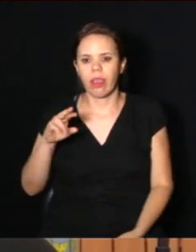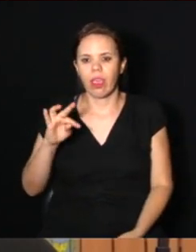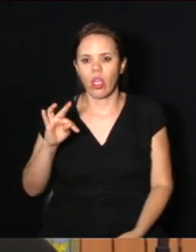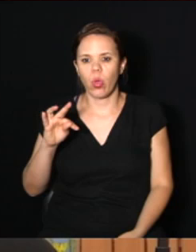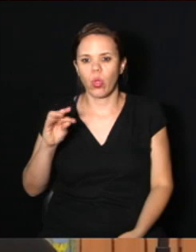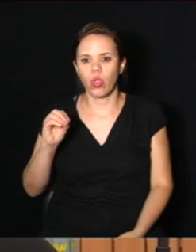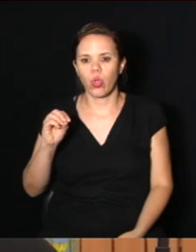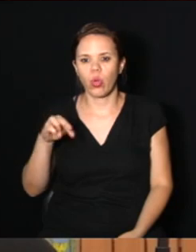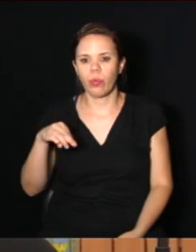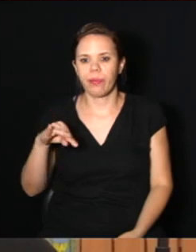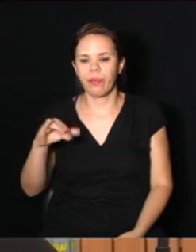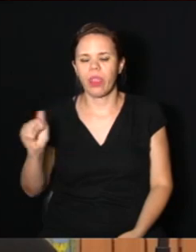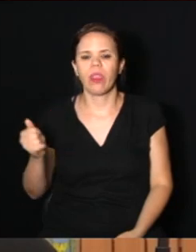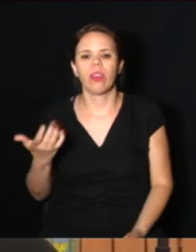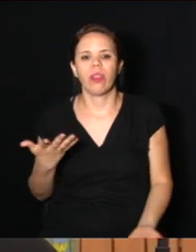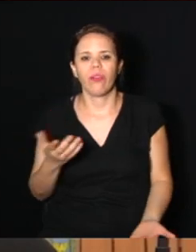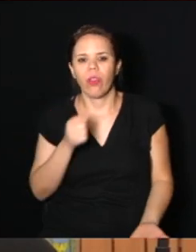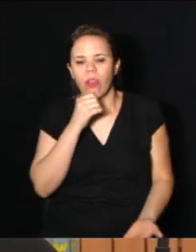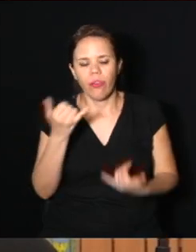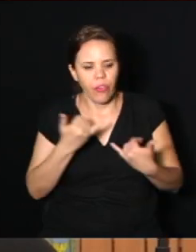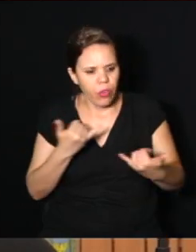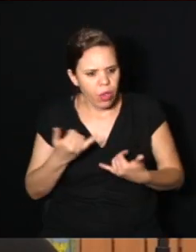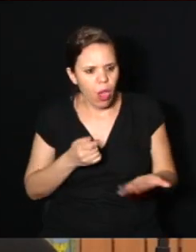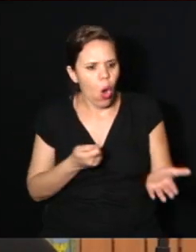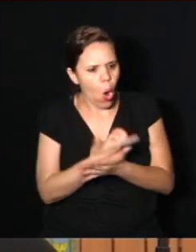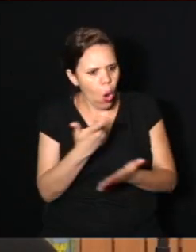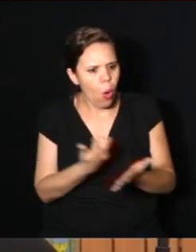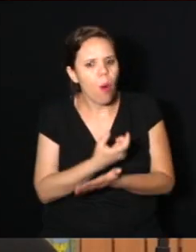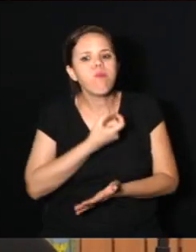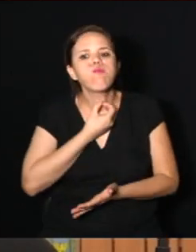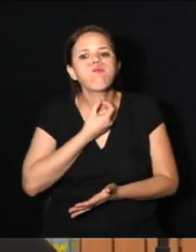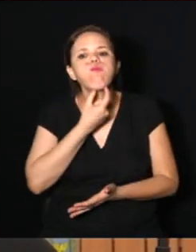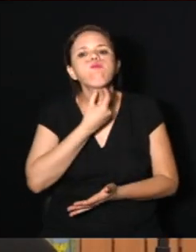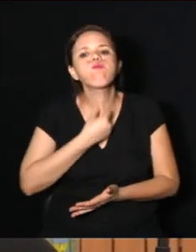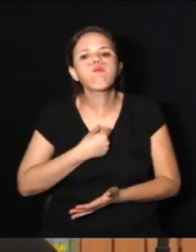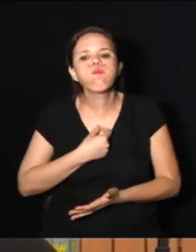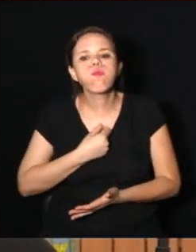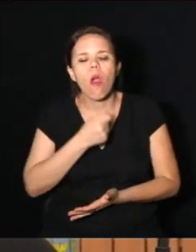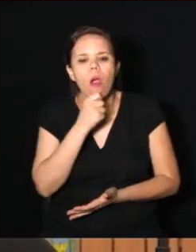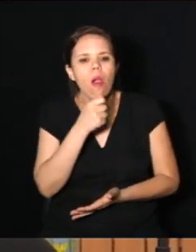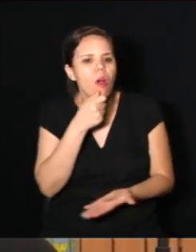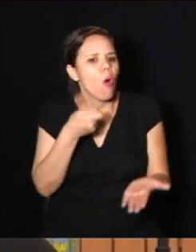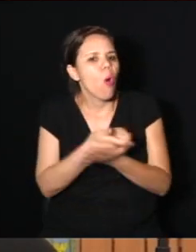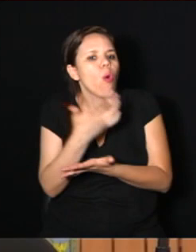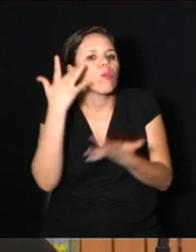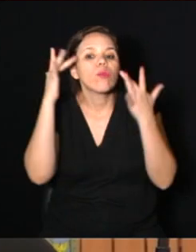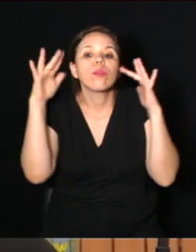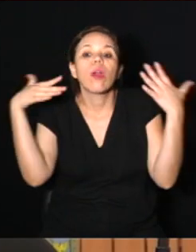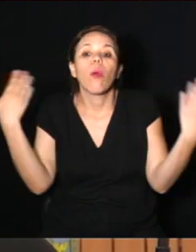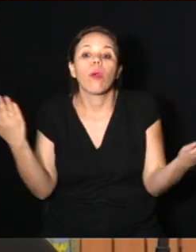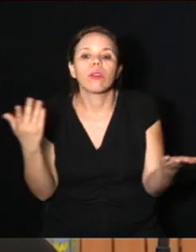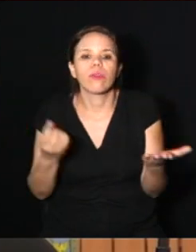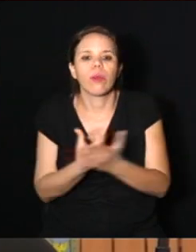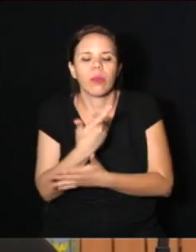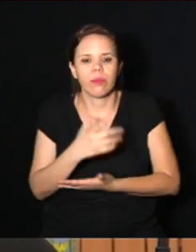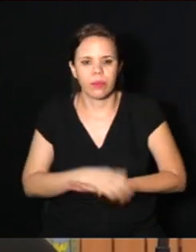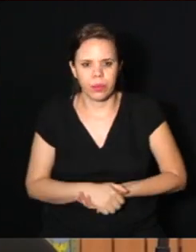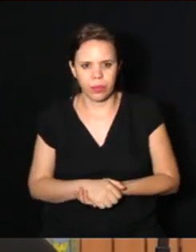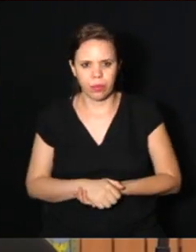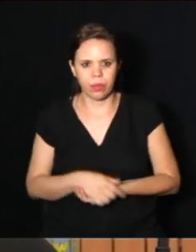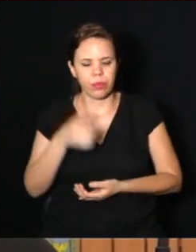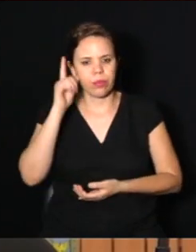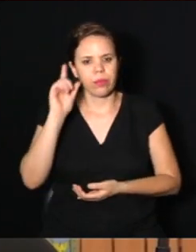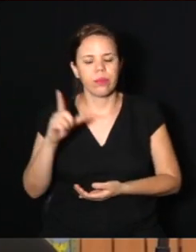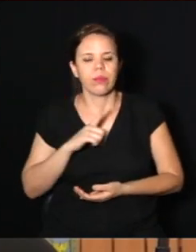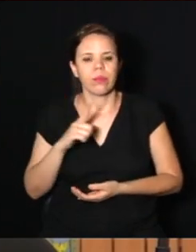compra dessa cânula, até o momento não foi comprado, e não sei quando vai ser comprado, ele está naquela situação lá. Ontem nós